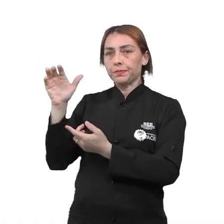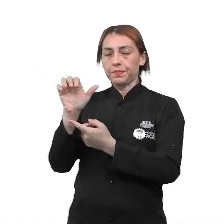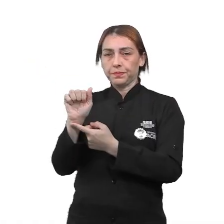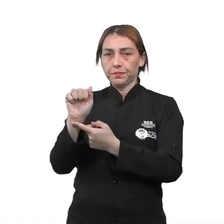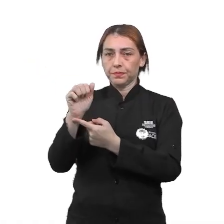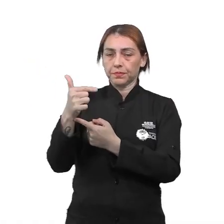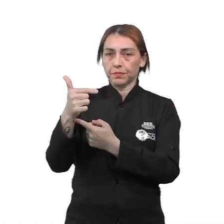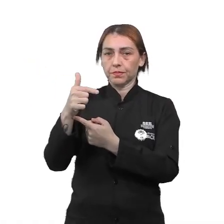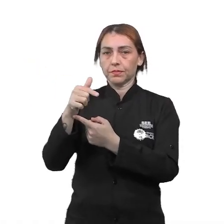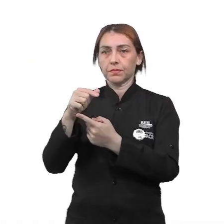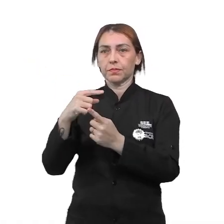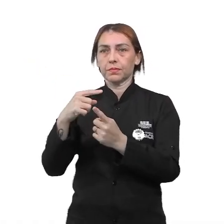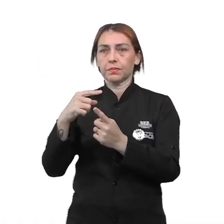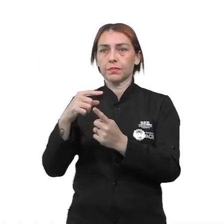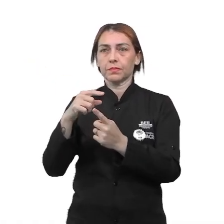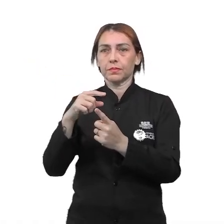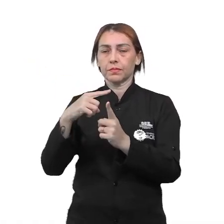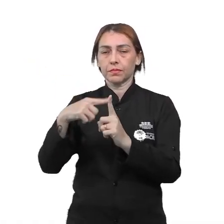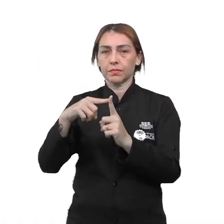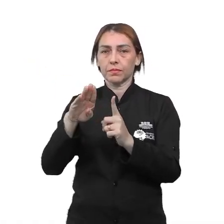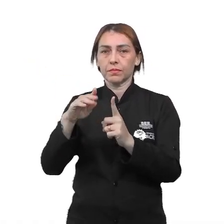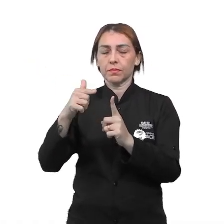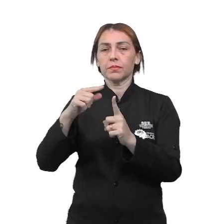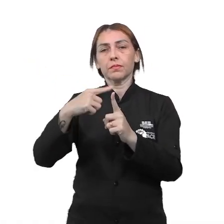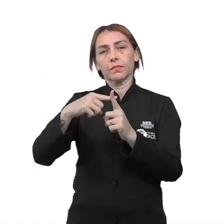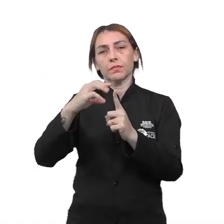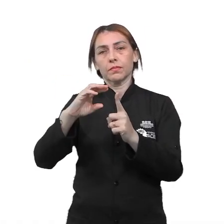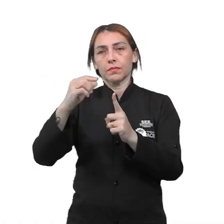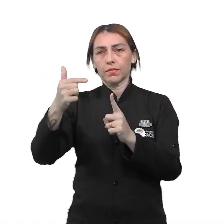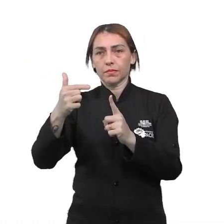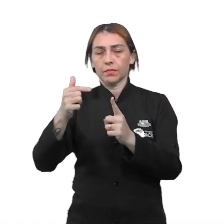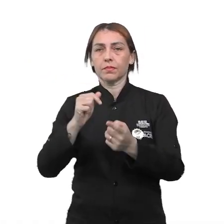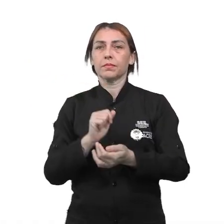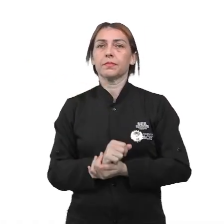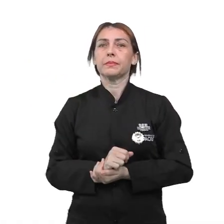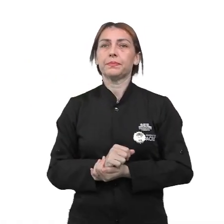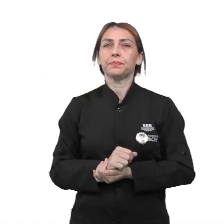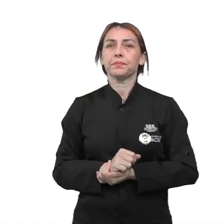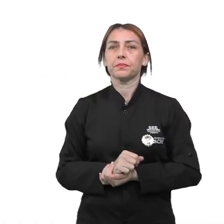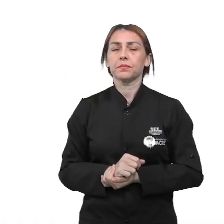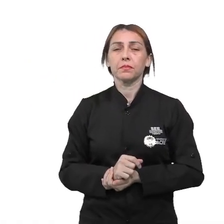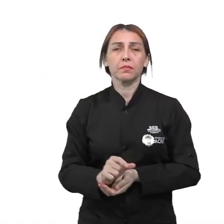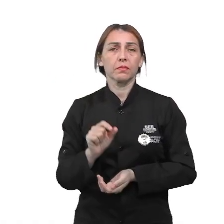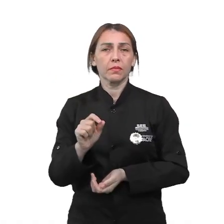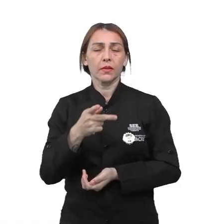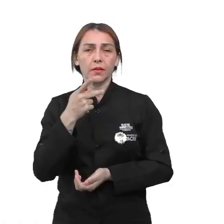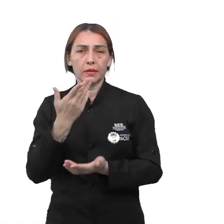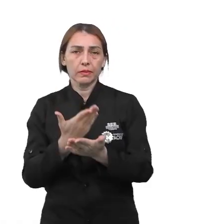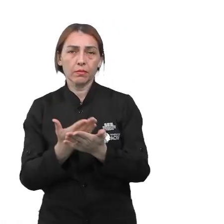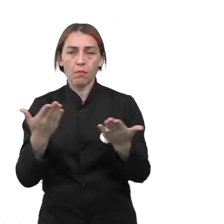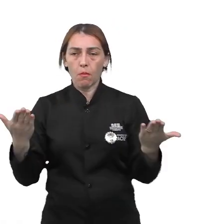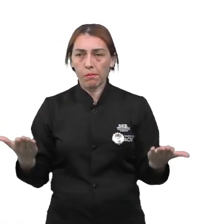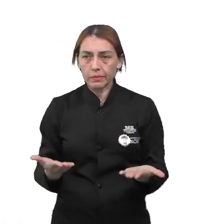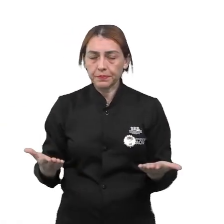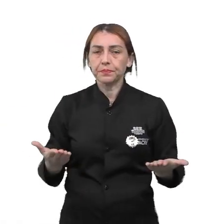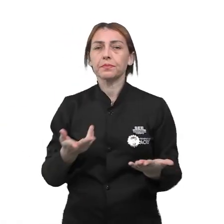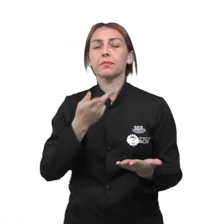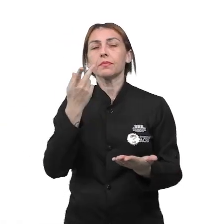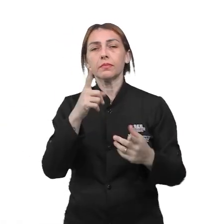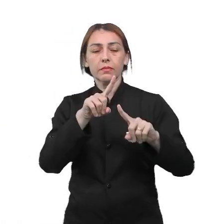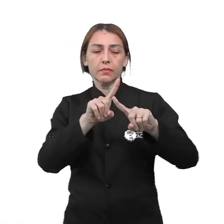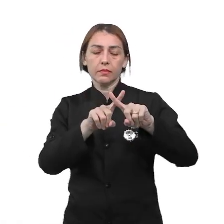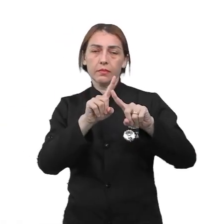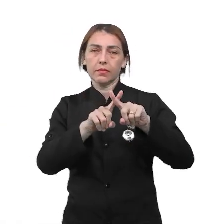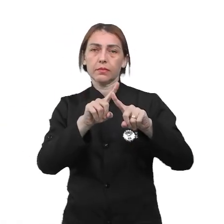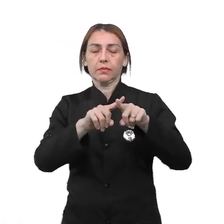B ao quadrado mais C ao quadrado. Ok, pessoal? Professor, o que você falou nessa aula de hoje? Eu falei que o produto